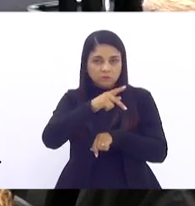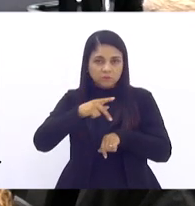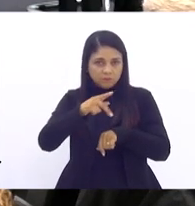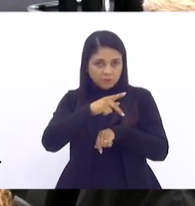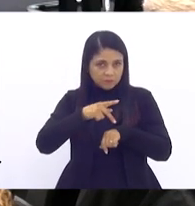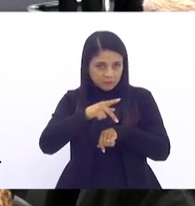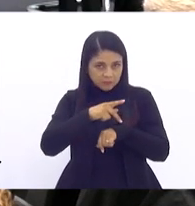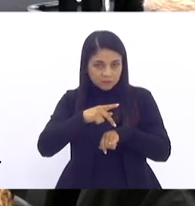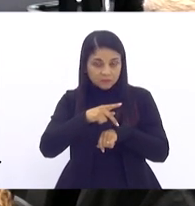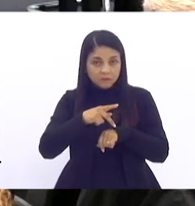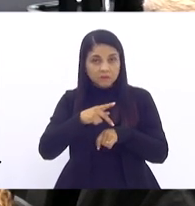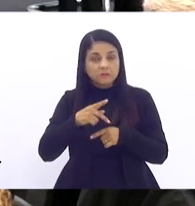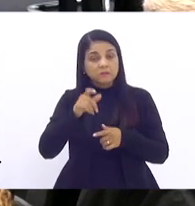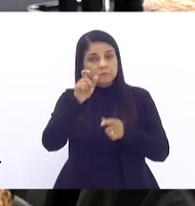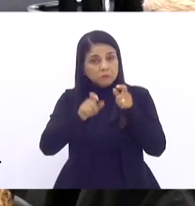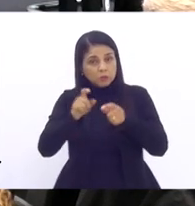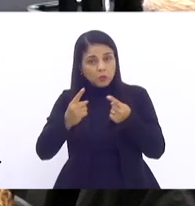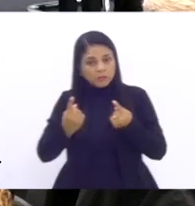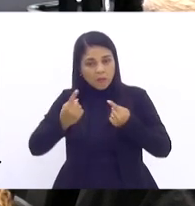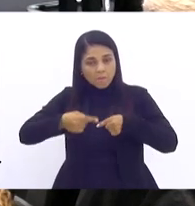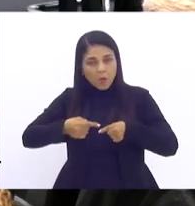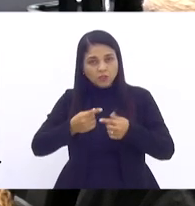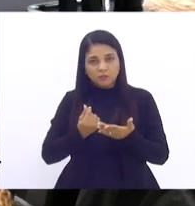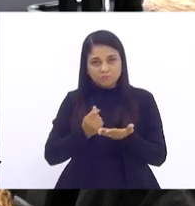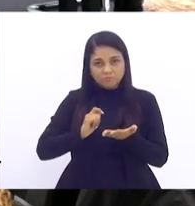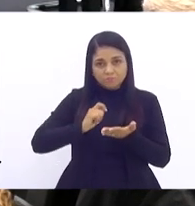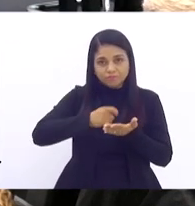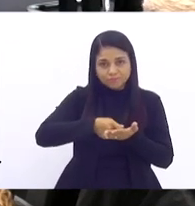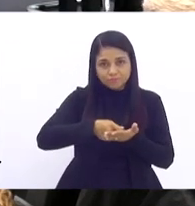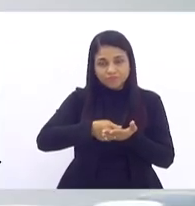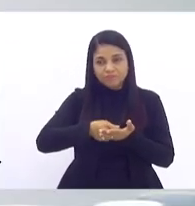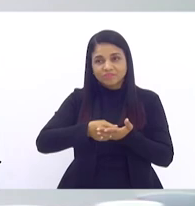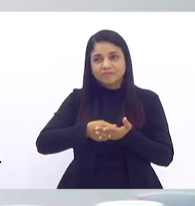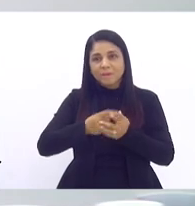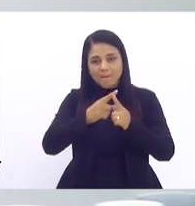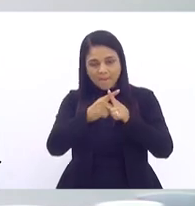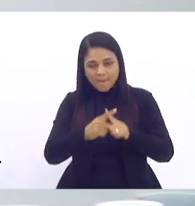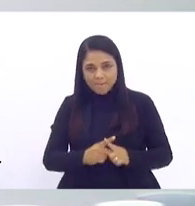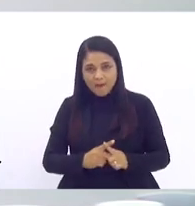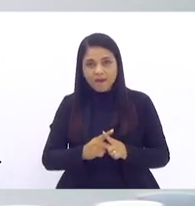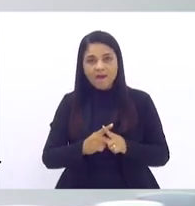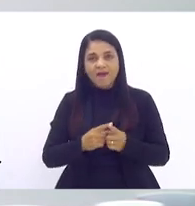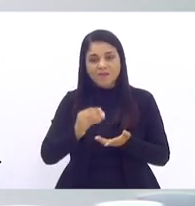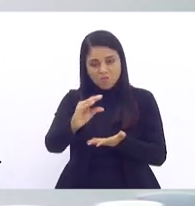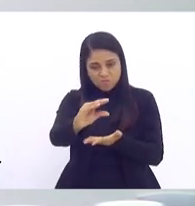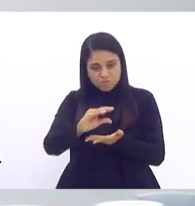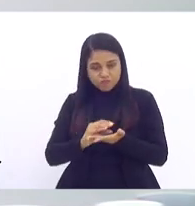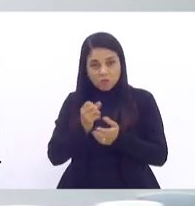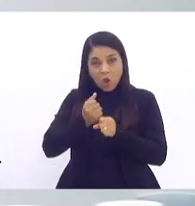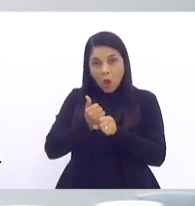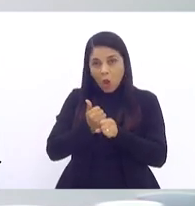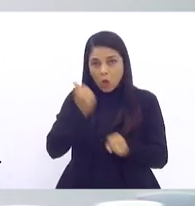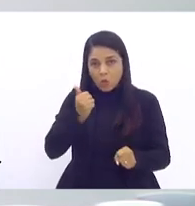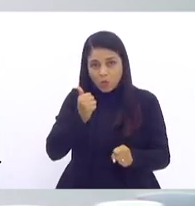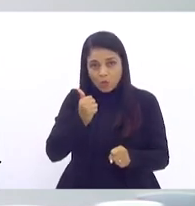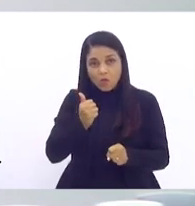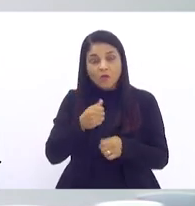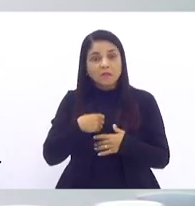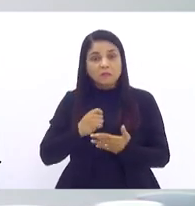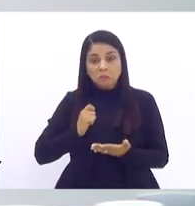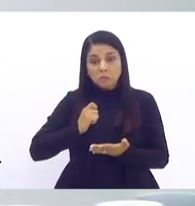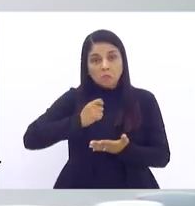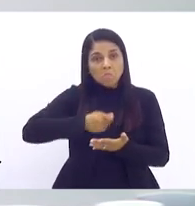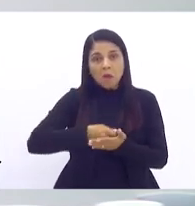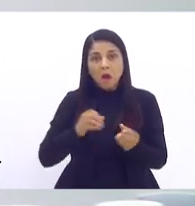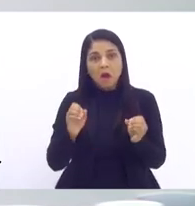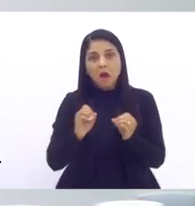pessoas apostam e eles ganham um absurdo de rentabilidade de lucro e não paga um centavo